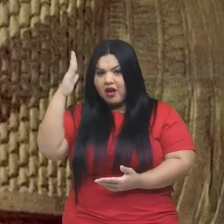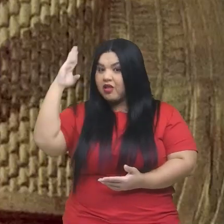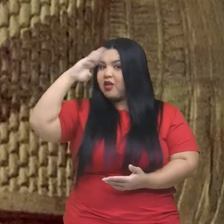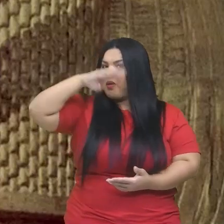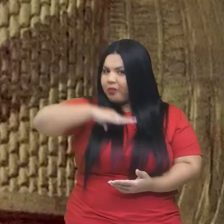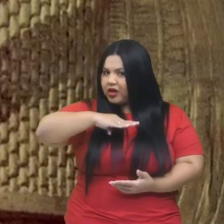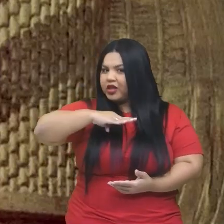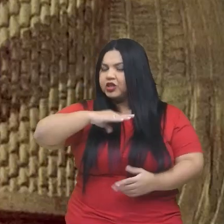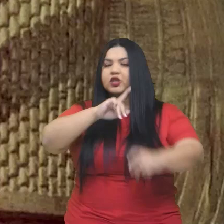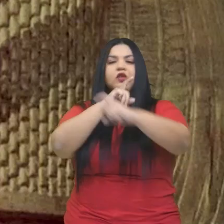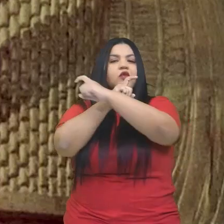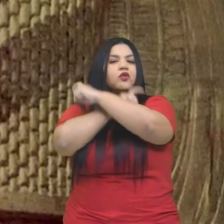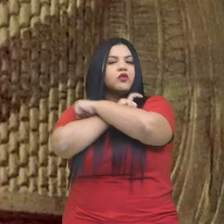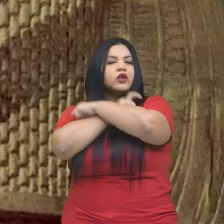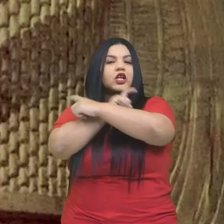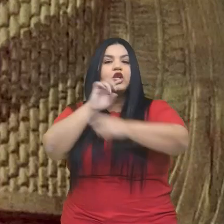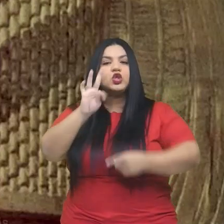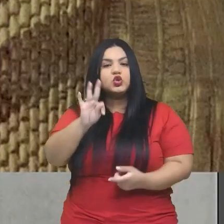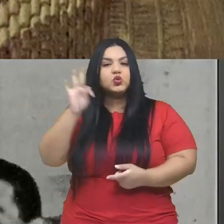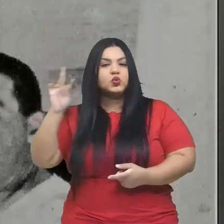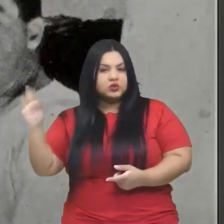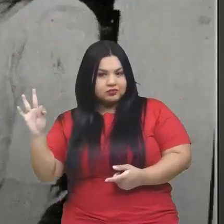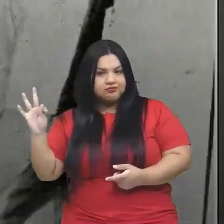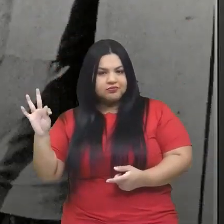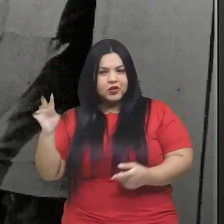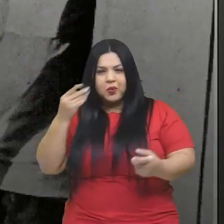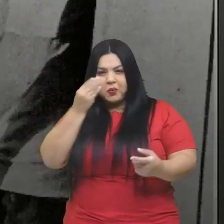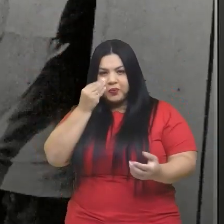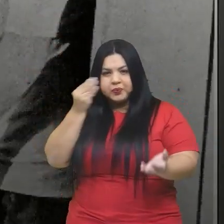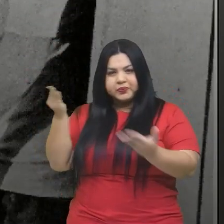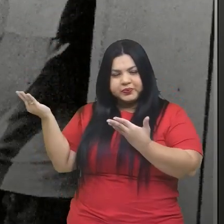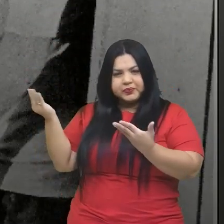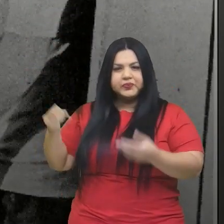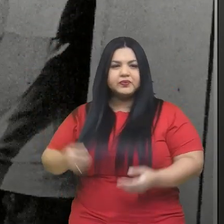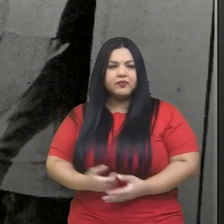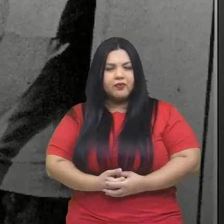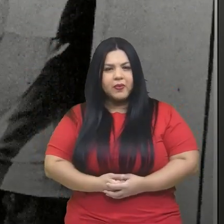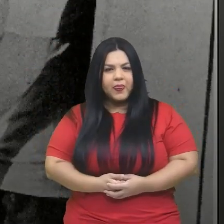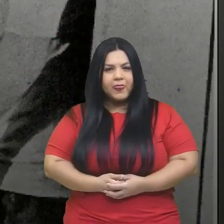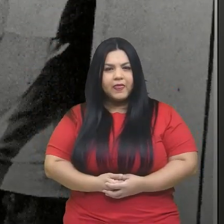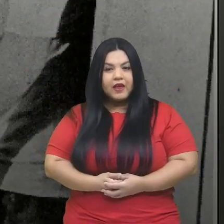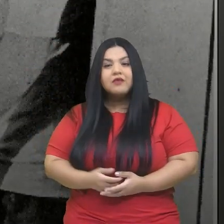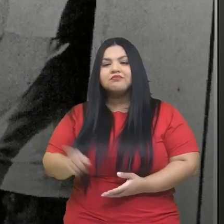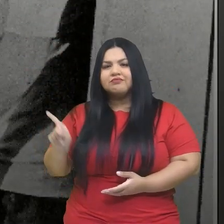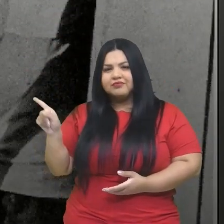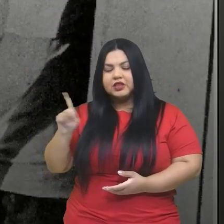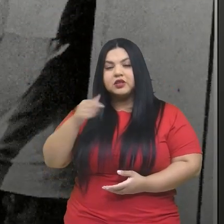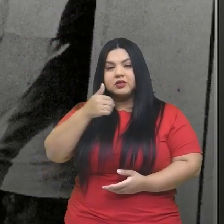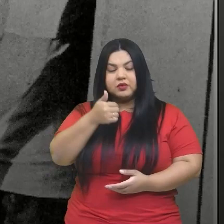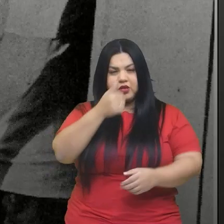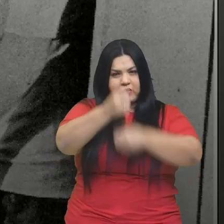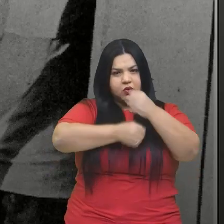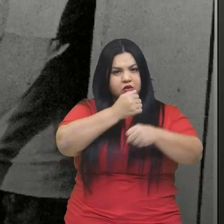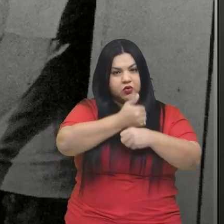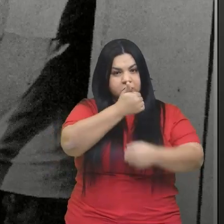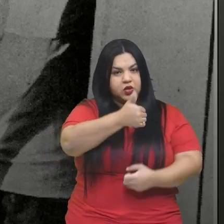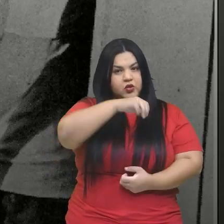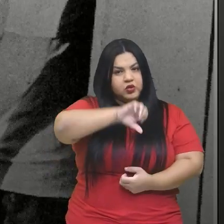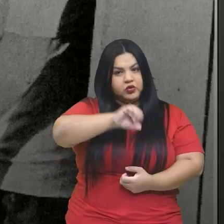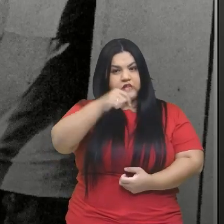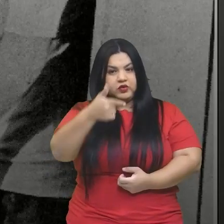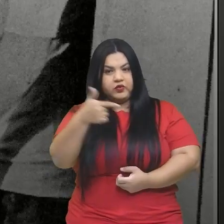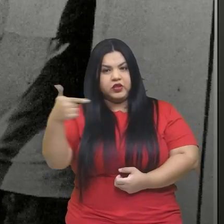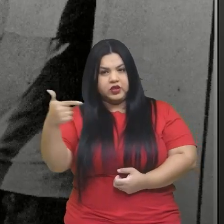faraó Tutancâmon? Então, vamos dar uma olhadinha, olha só. Aqui, ó, em 1922, olha só,